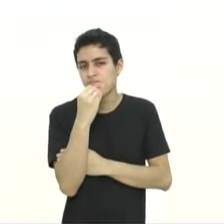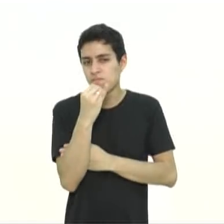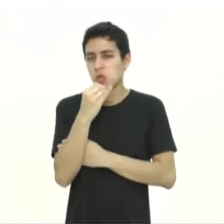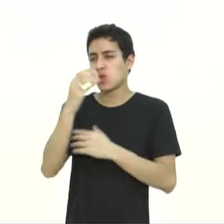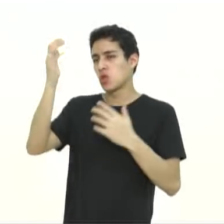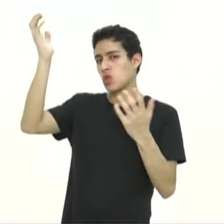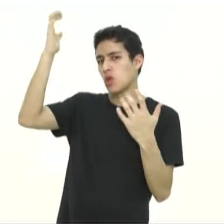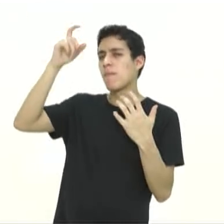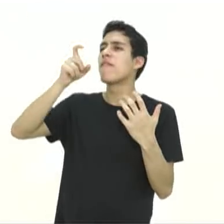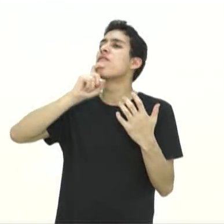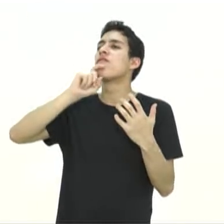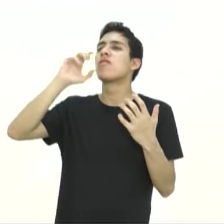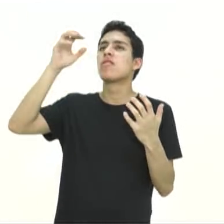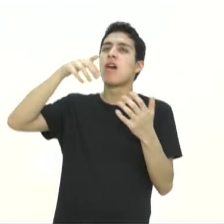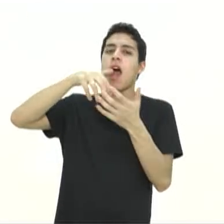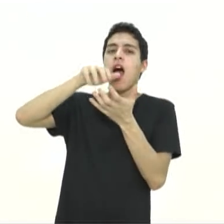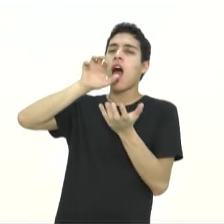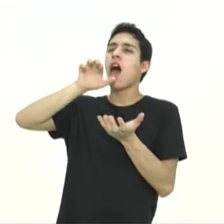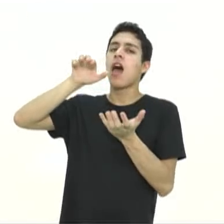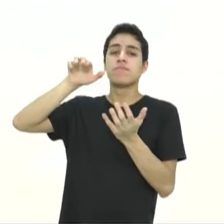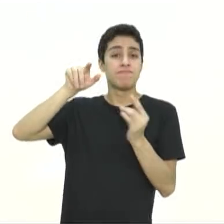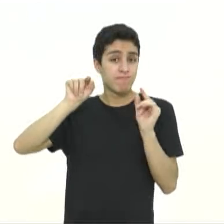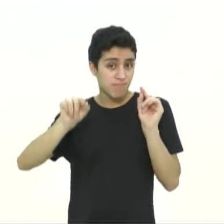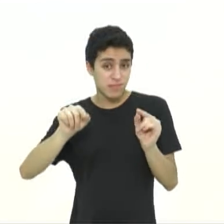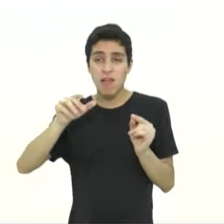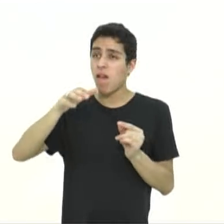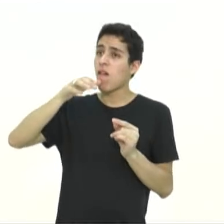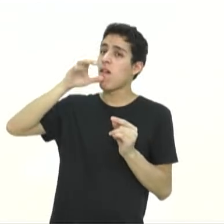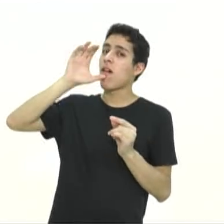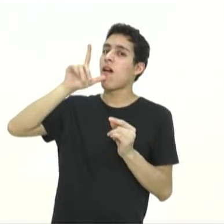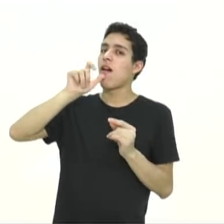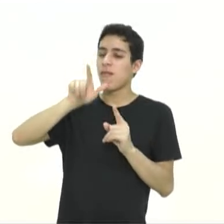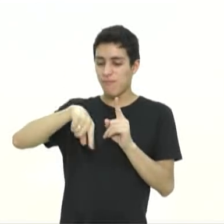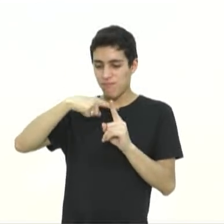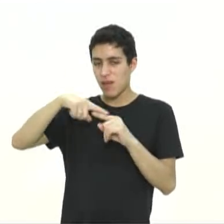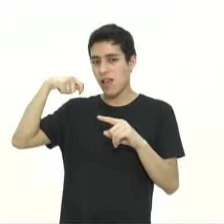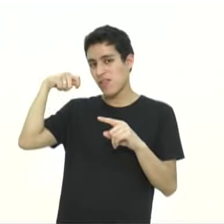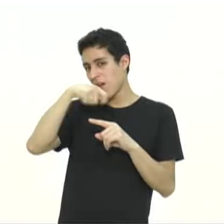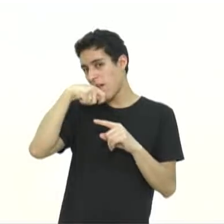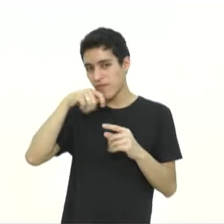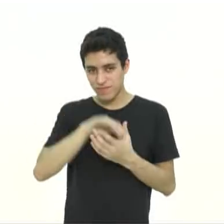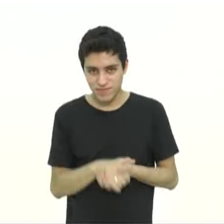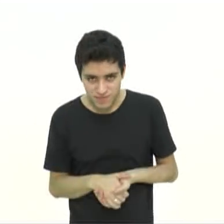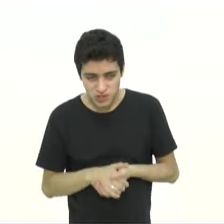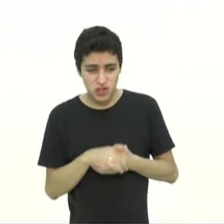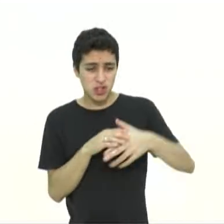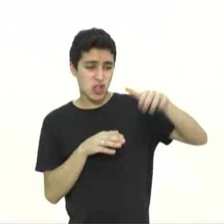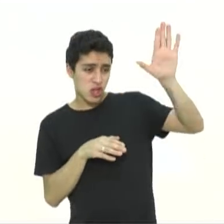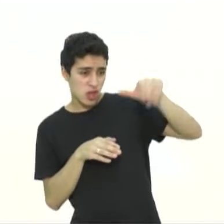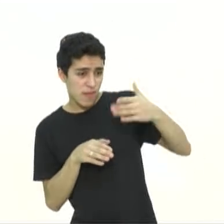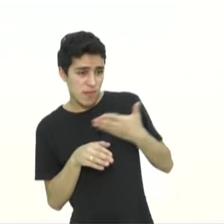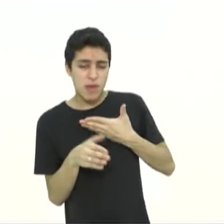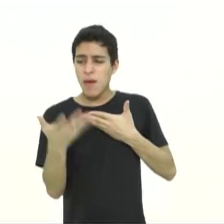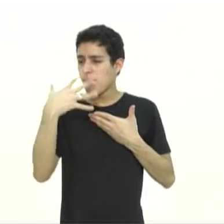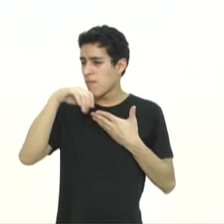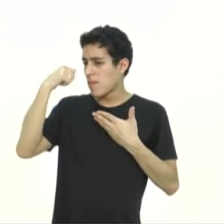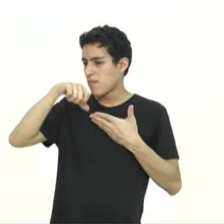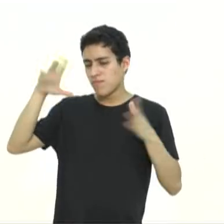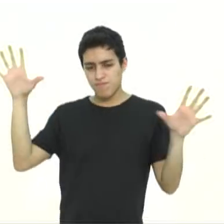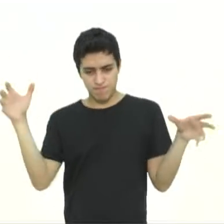tomar banho frio com a boca aberta. Assim você toma água e escova os dentes. Chame os amigos junto com seus